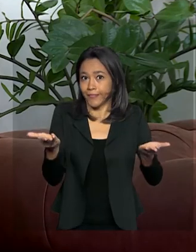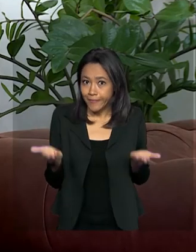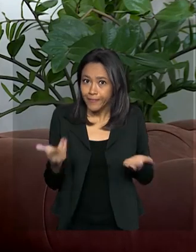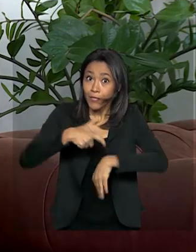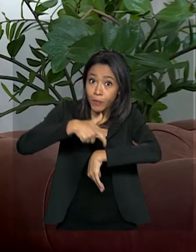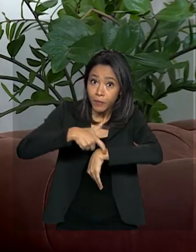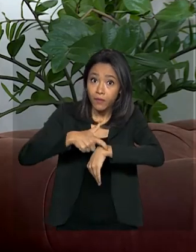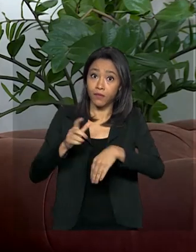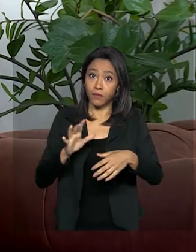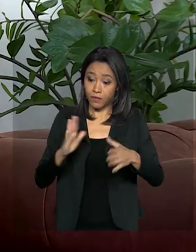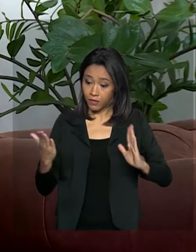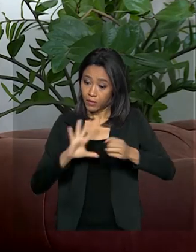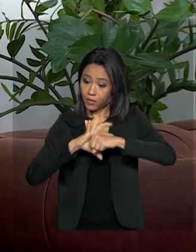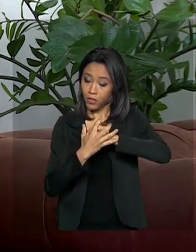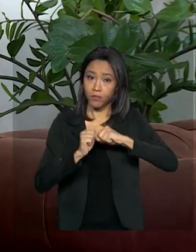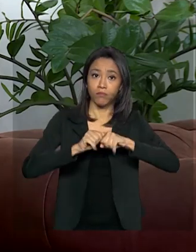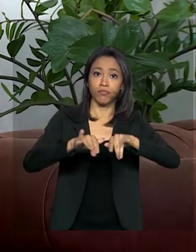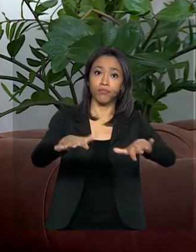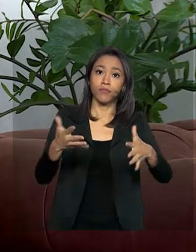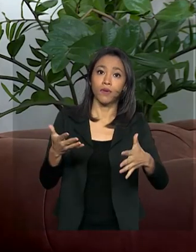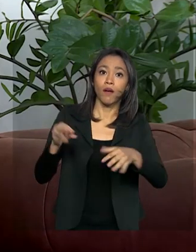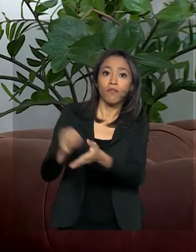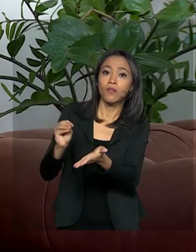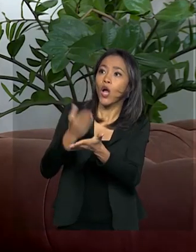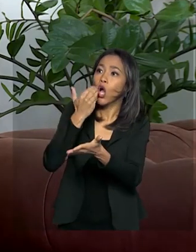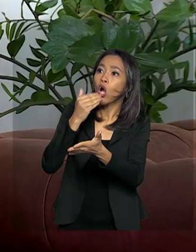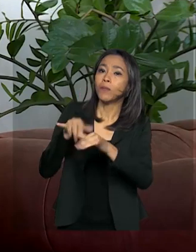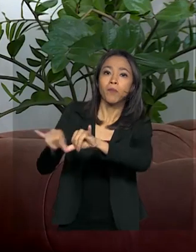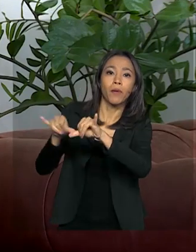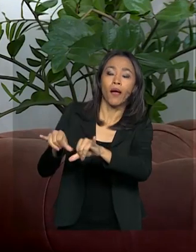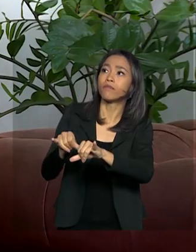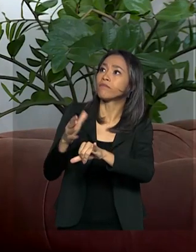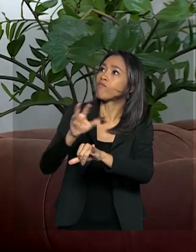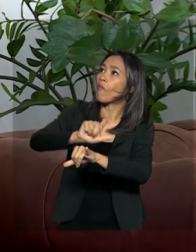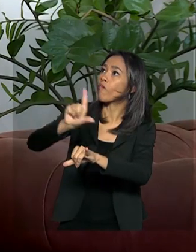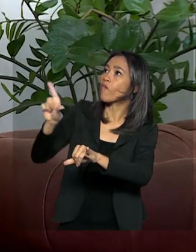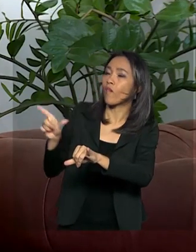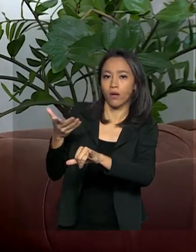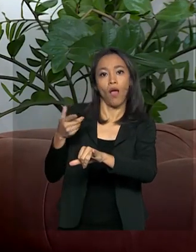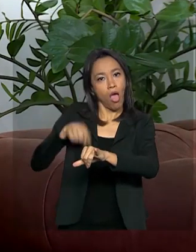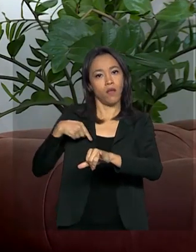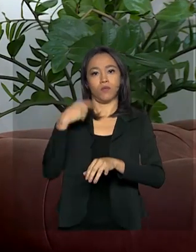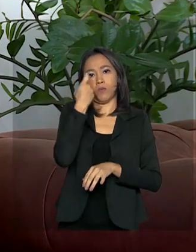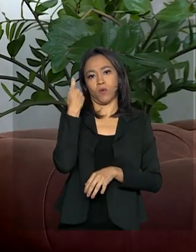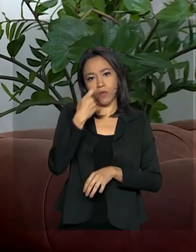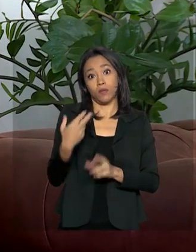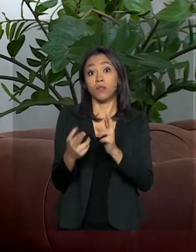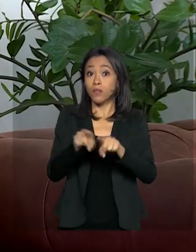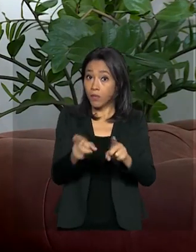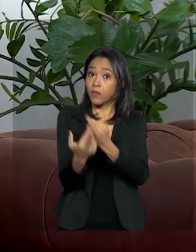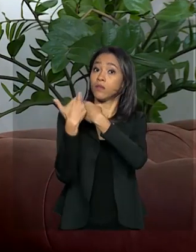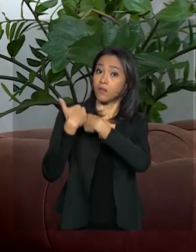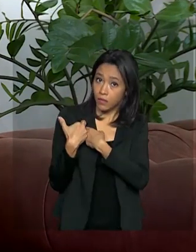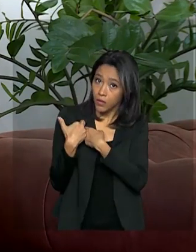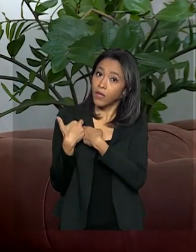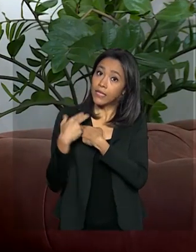neste momento a na prateleira do supermercado então essa é a grande preocupação e responsabilidade